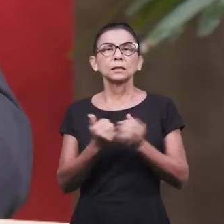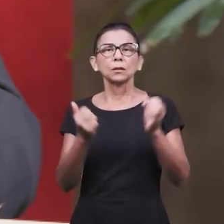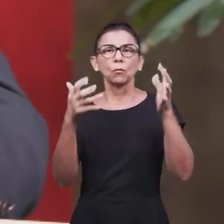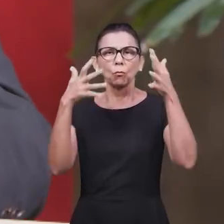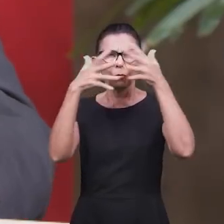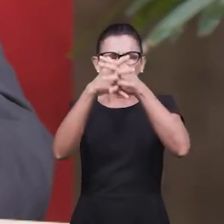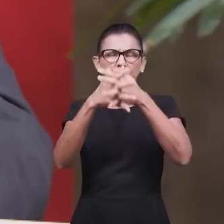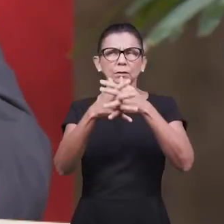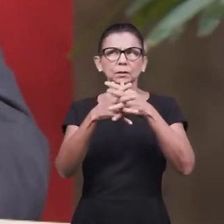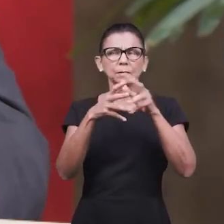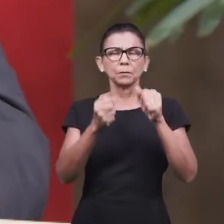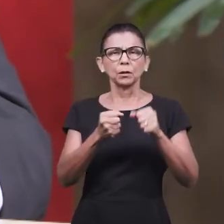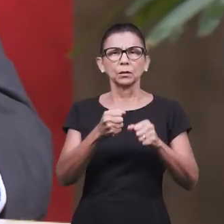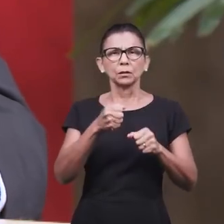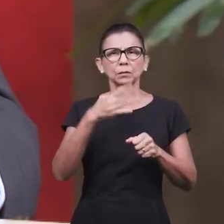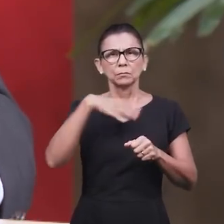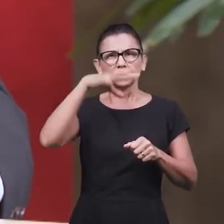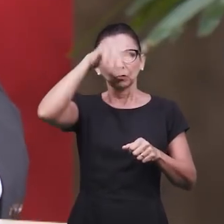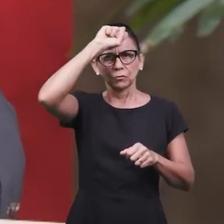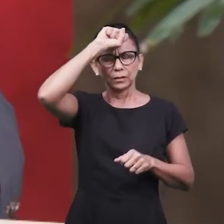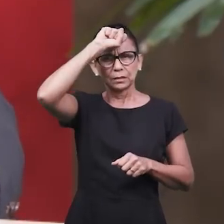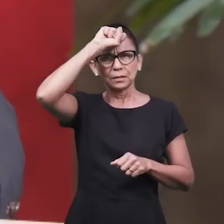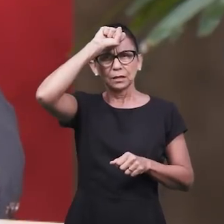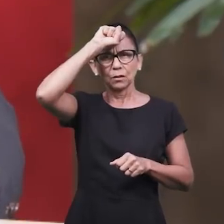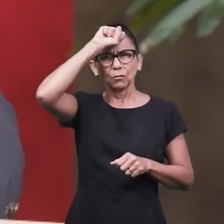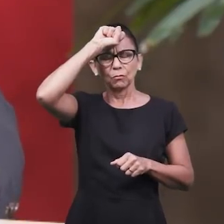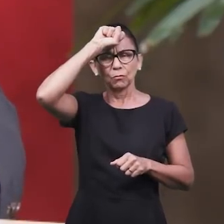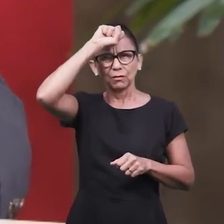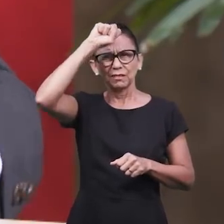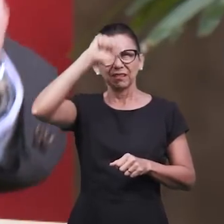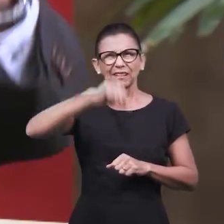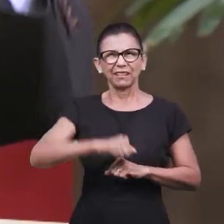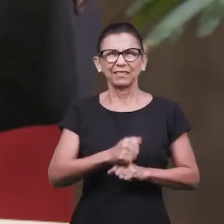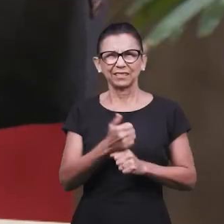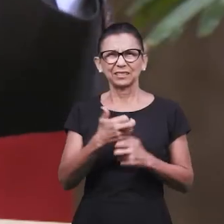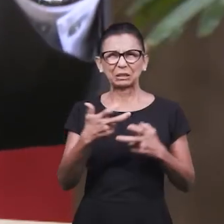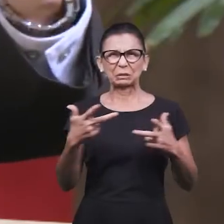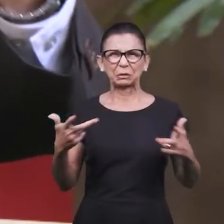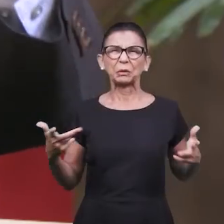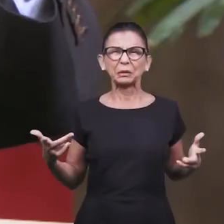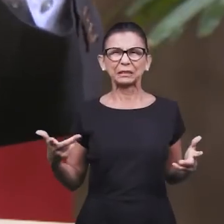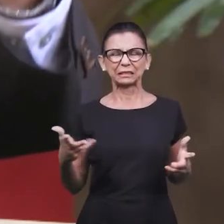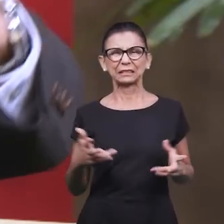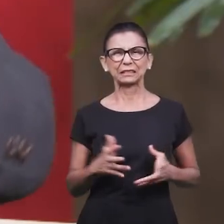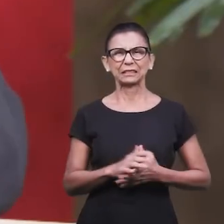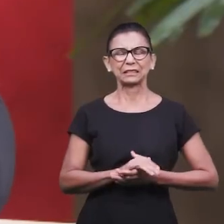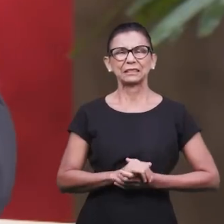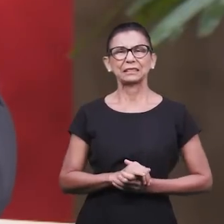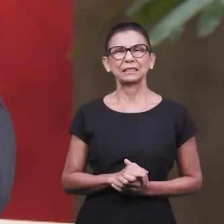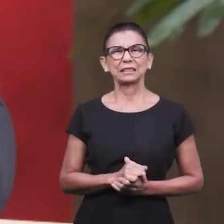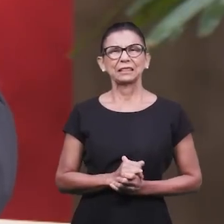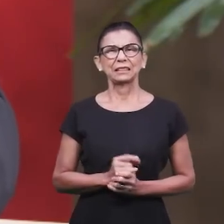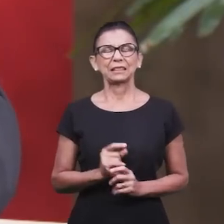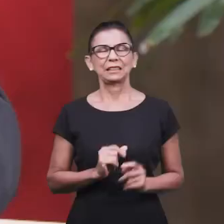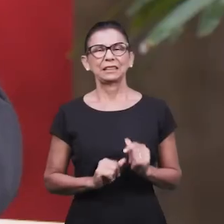com superstição ou com misticismo, não é? Aquelas coisas de